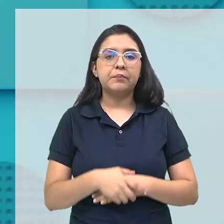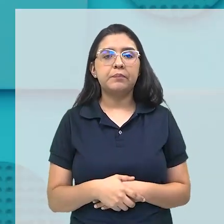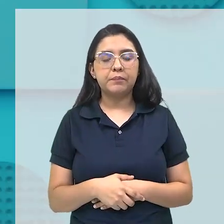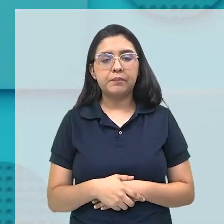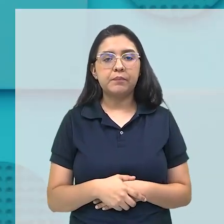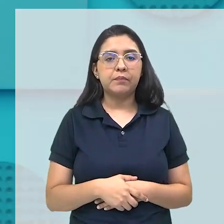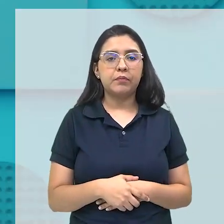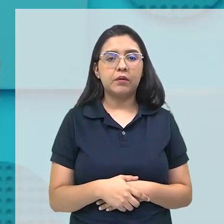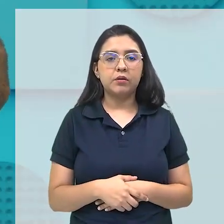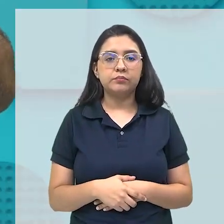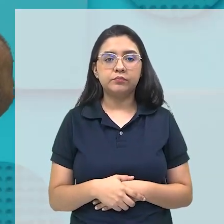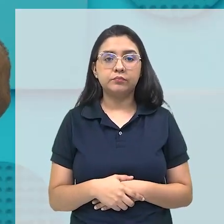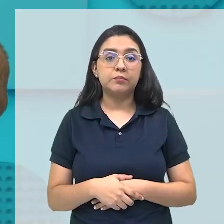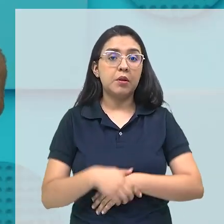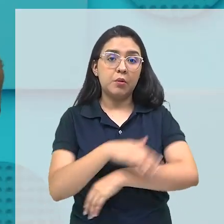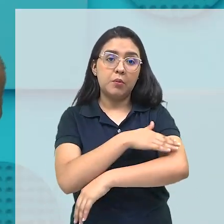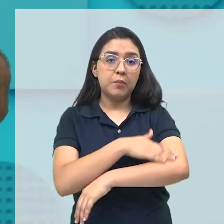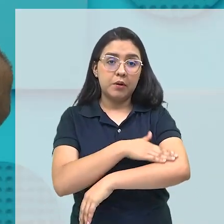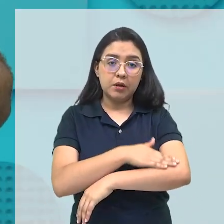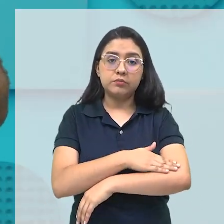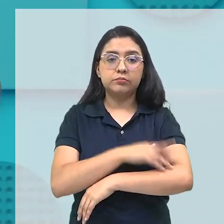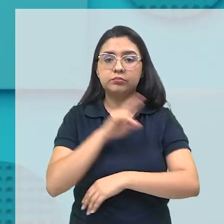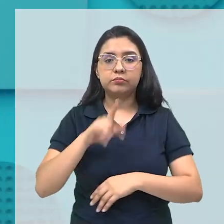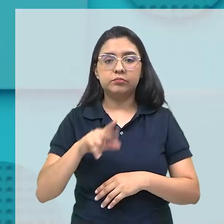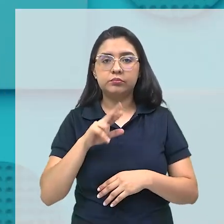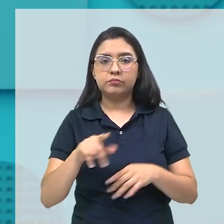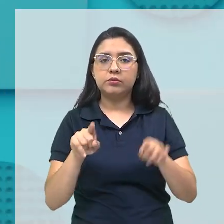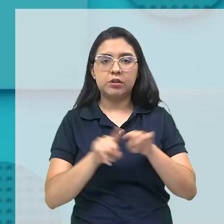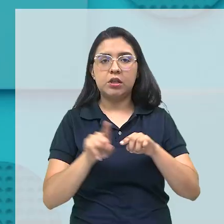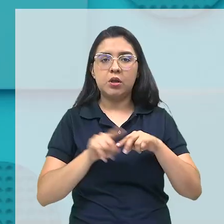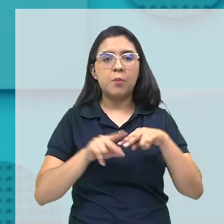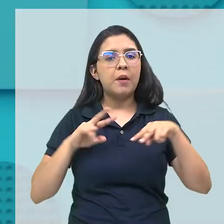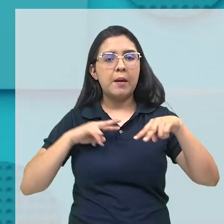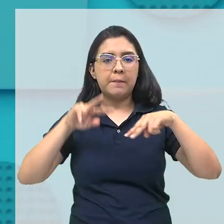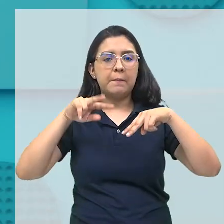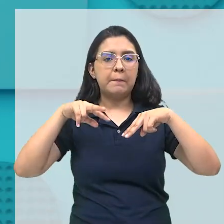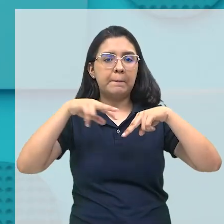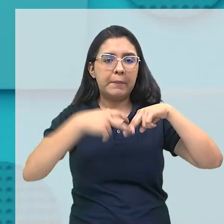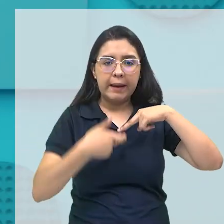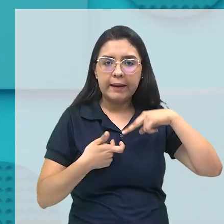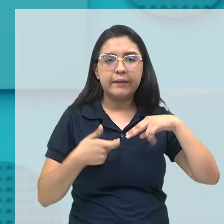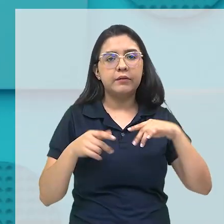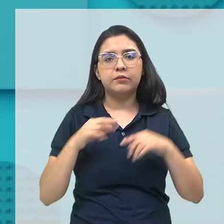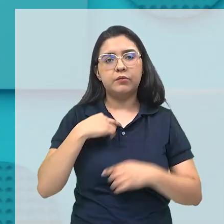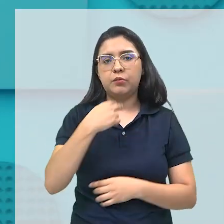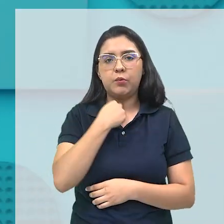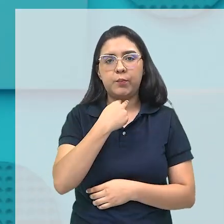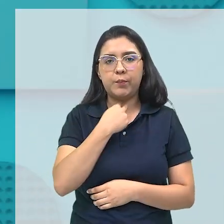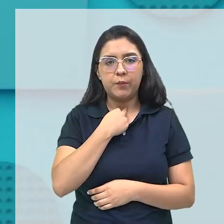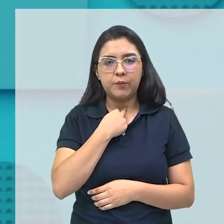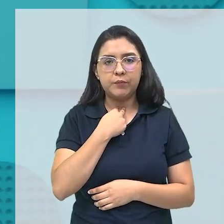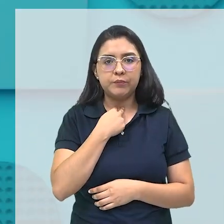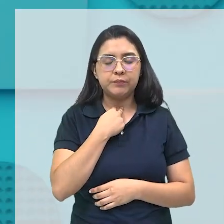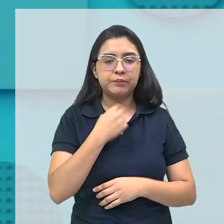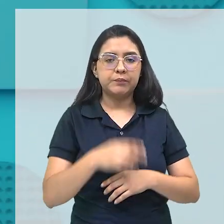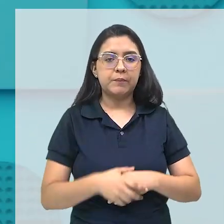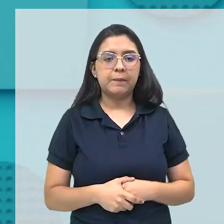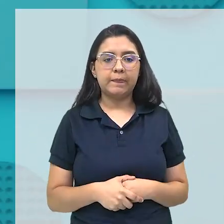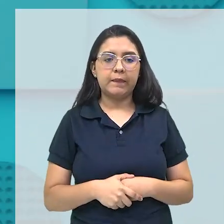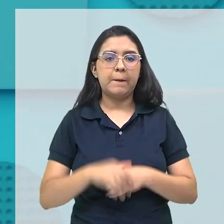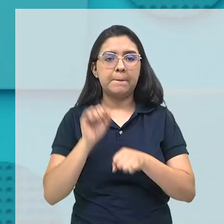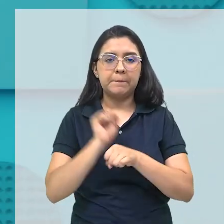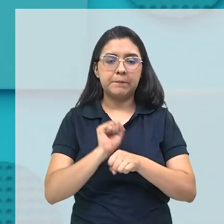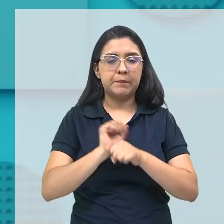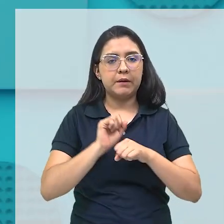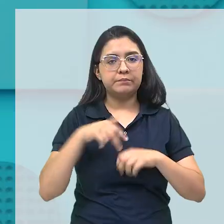puxar o outro pelo braço e não tentando passar uma rasteira ou uma imobilização na perna de forma que